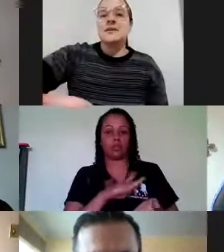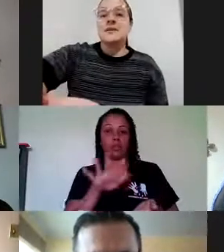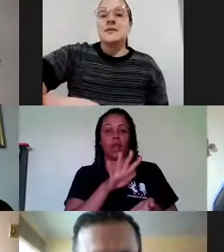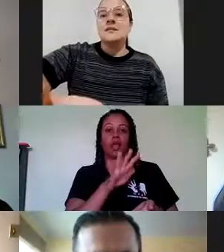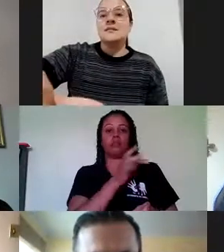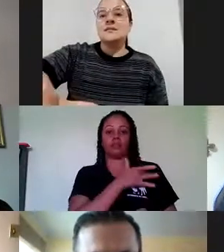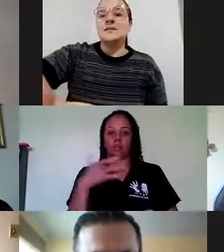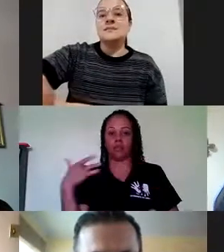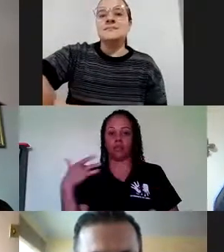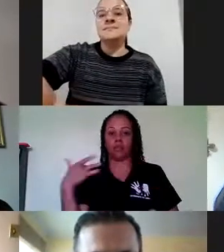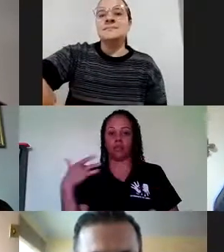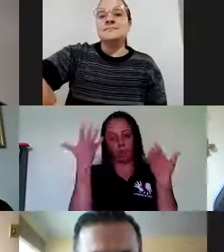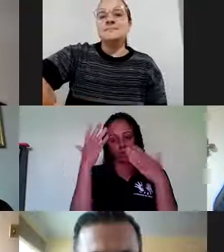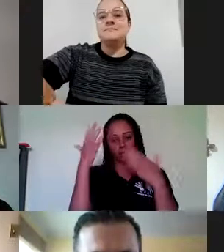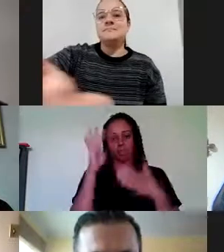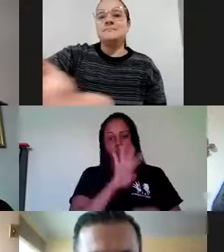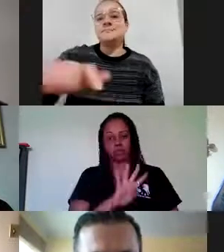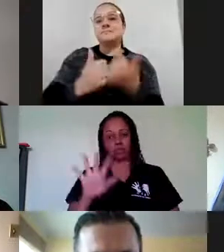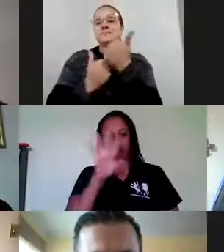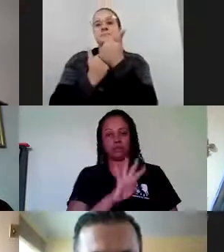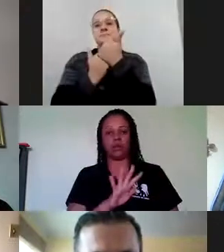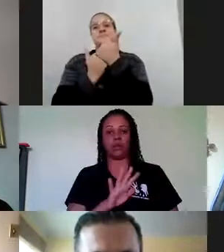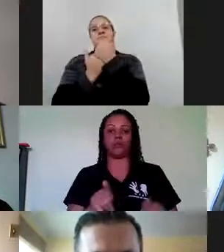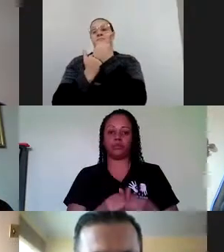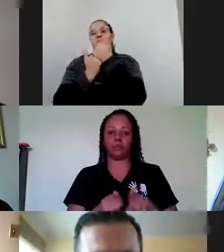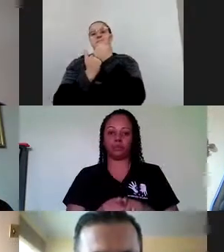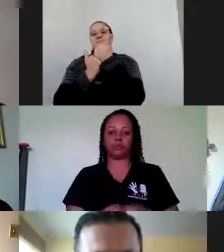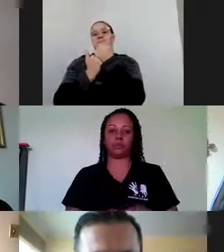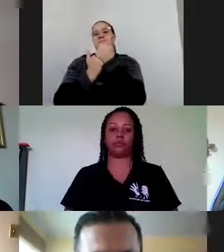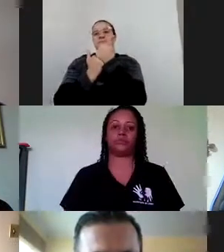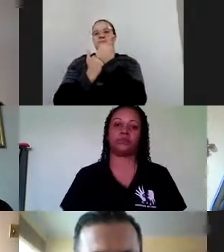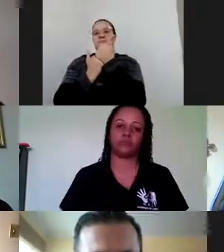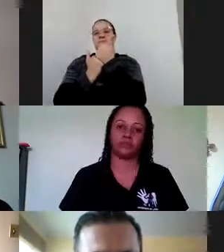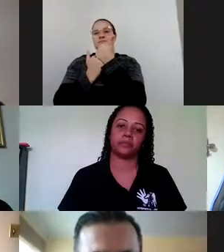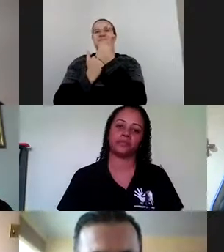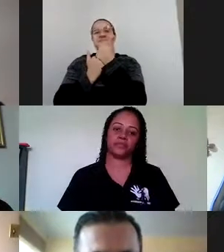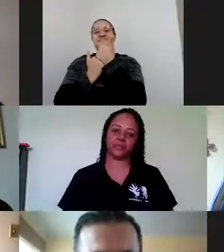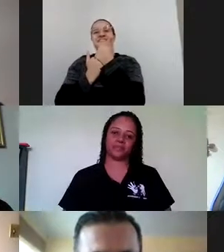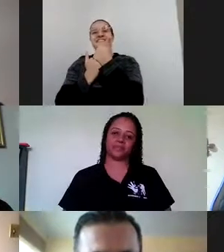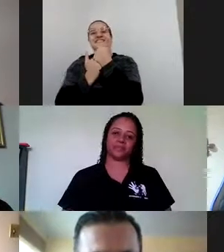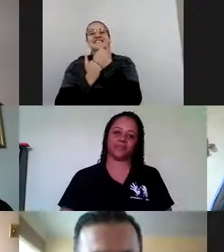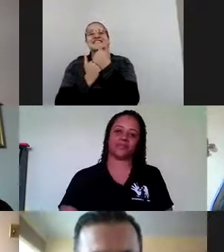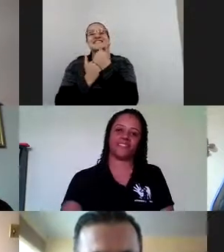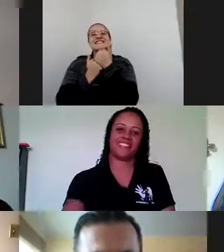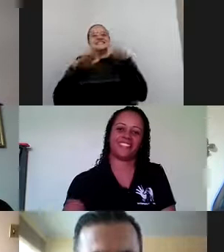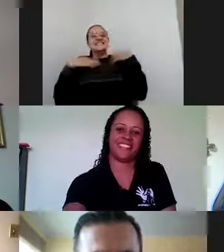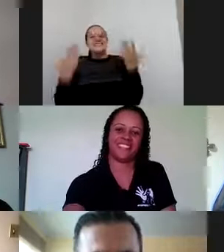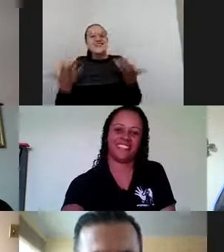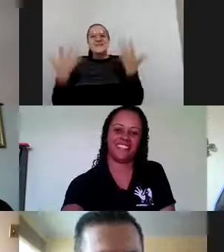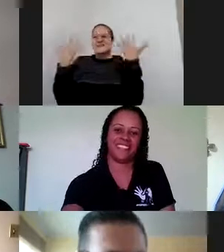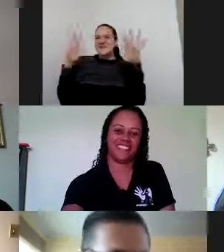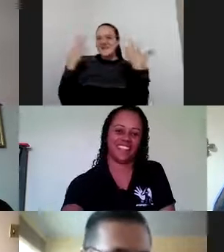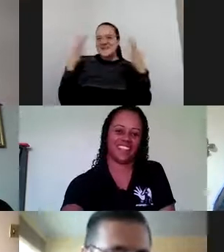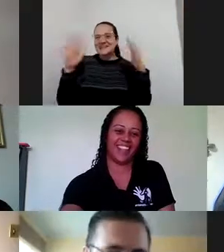parabenizar pela Central, parabenizar também pelo nosso DESAT, Departamento Intersindical de Estudos e Pesquisa, também sou um